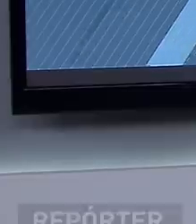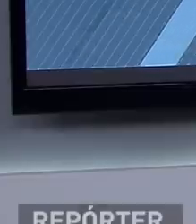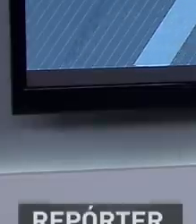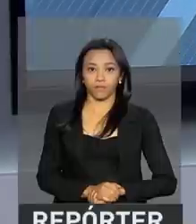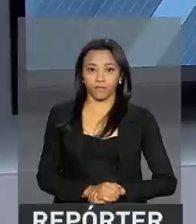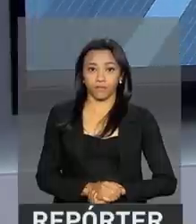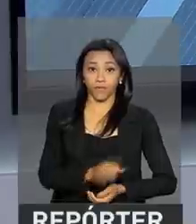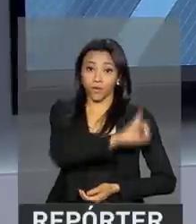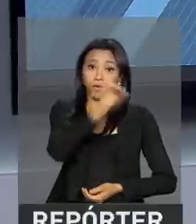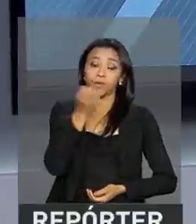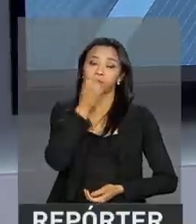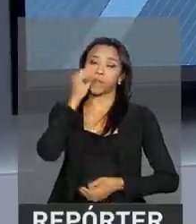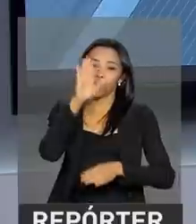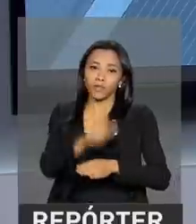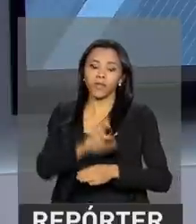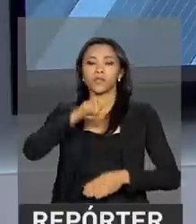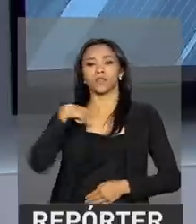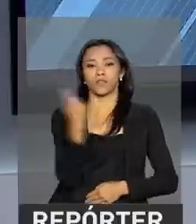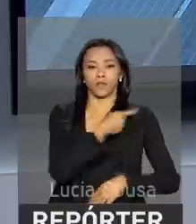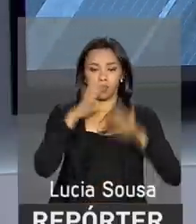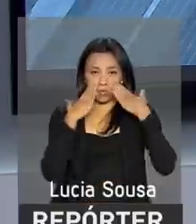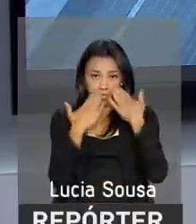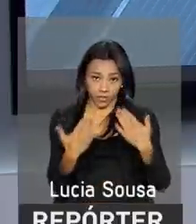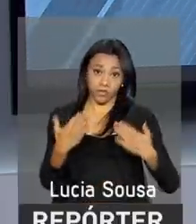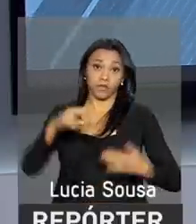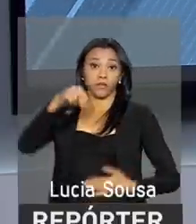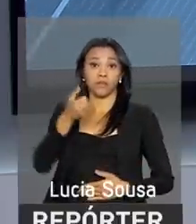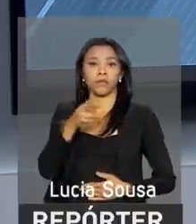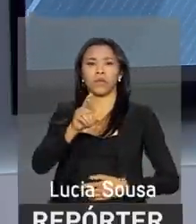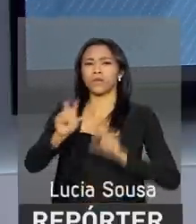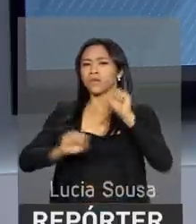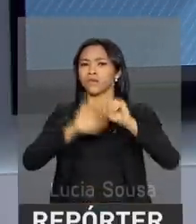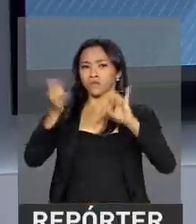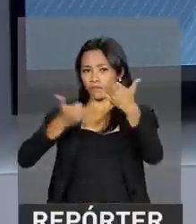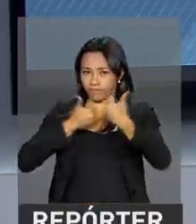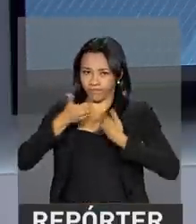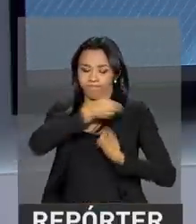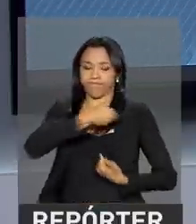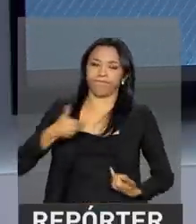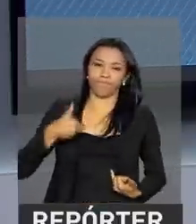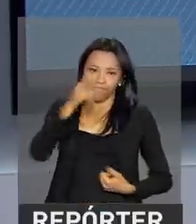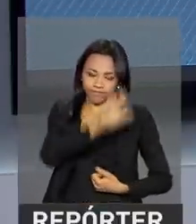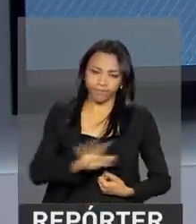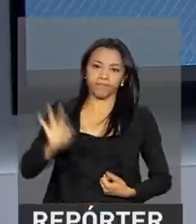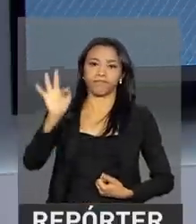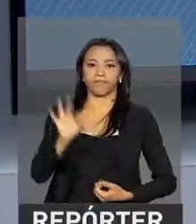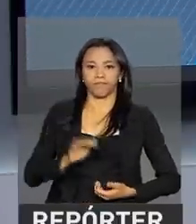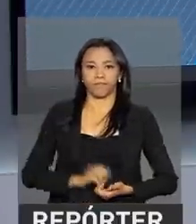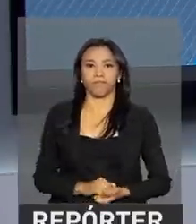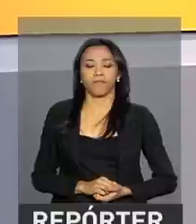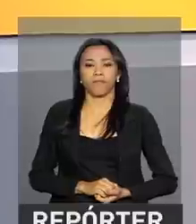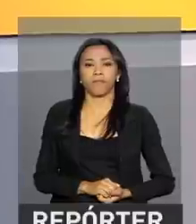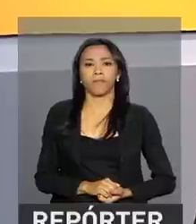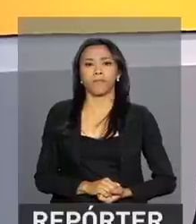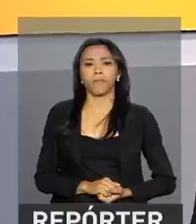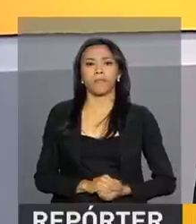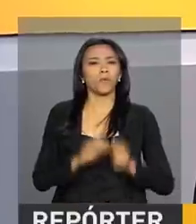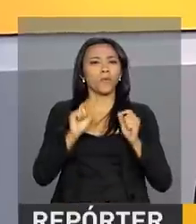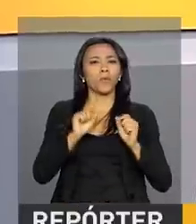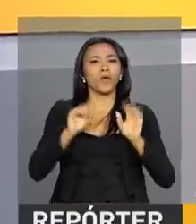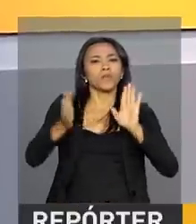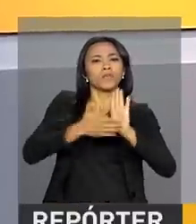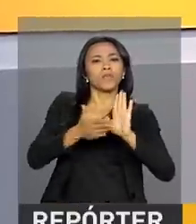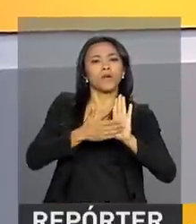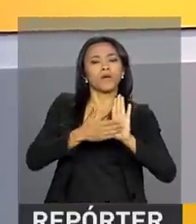olá boa tarde estamos de volta com o repórter nbr as notícias do governo federal as